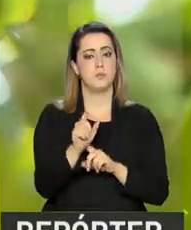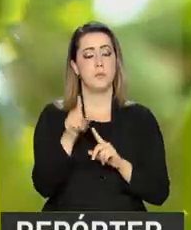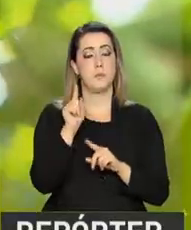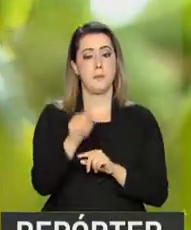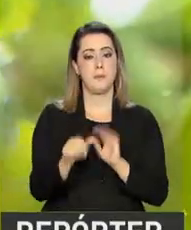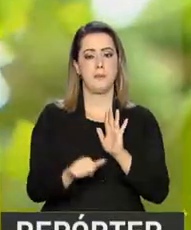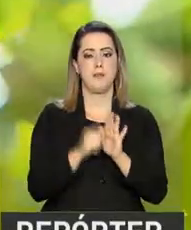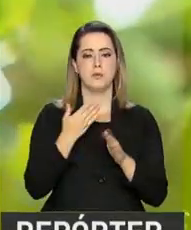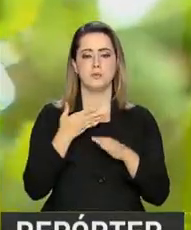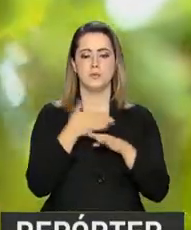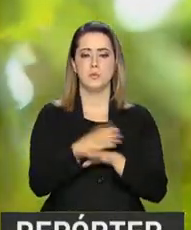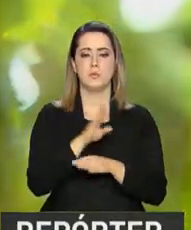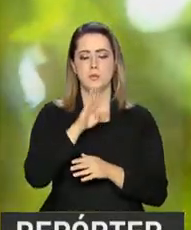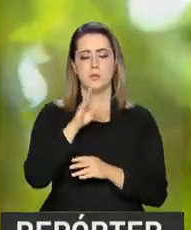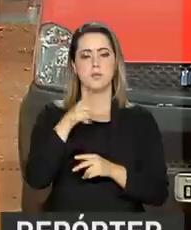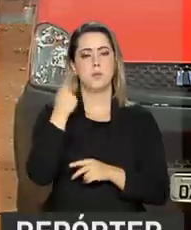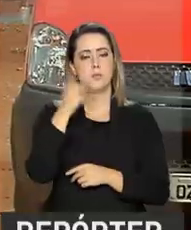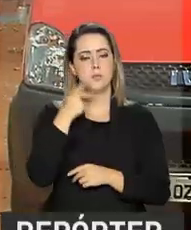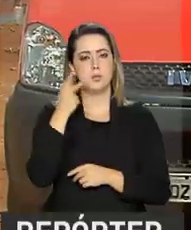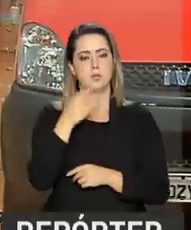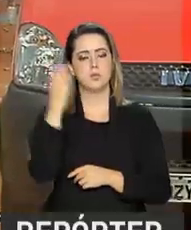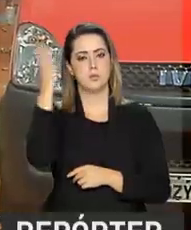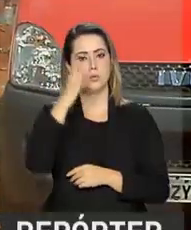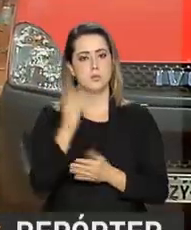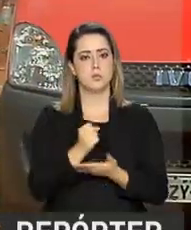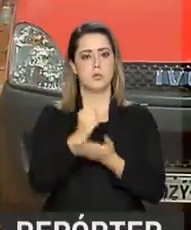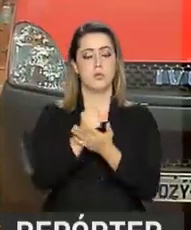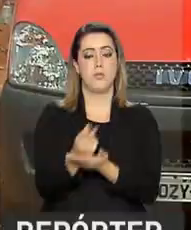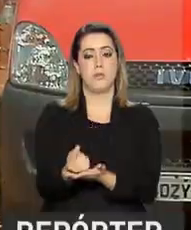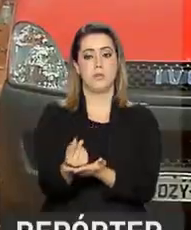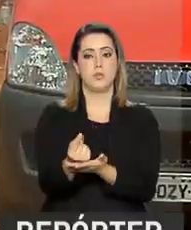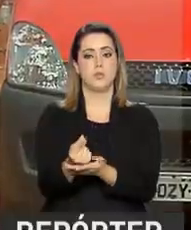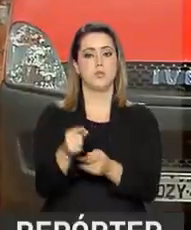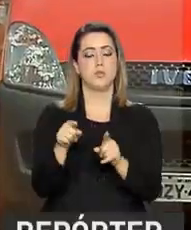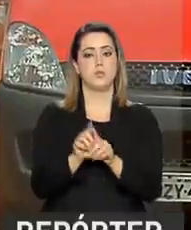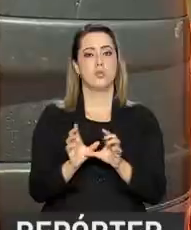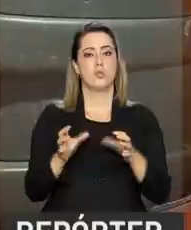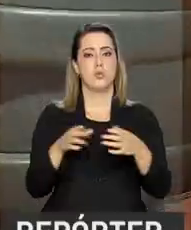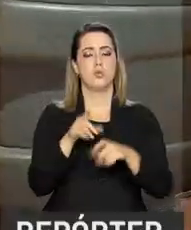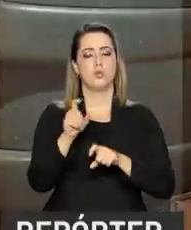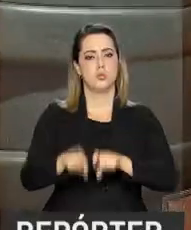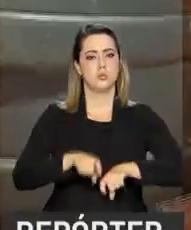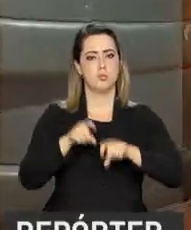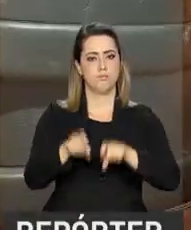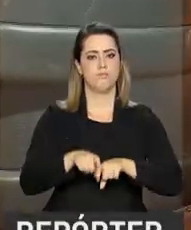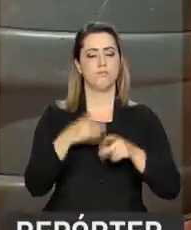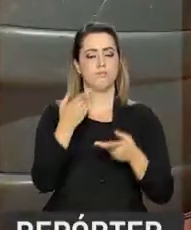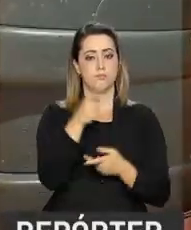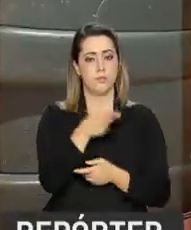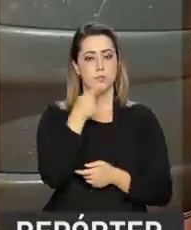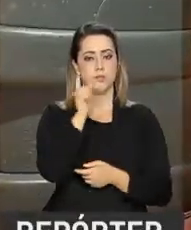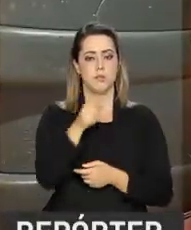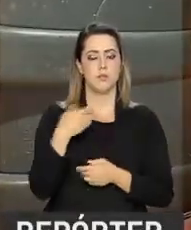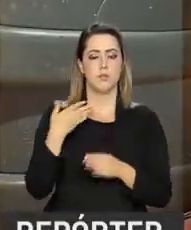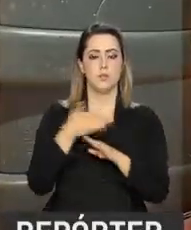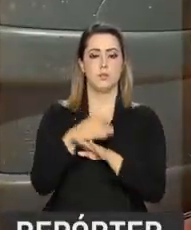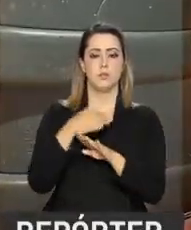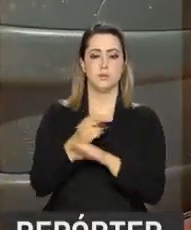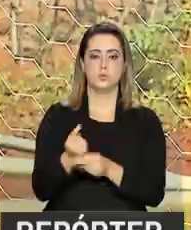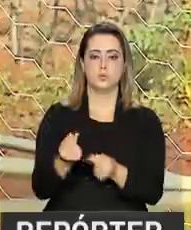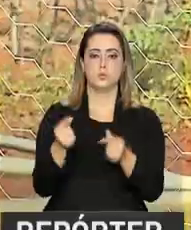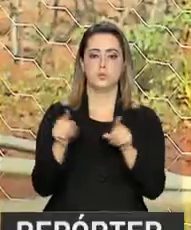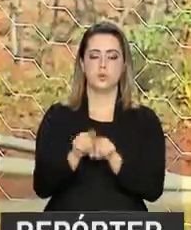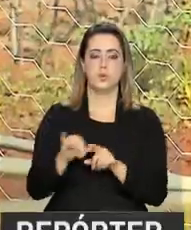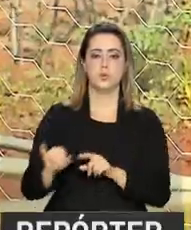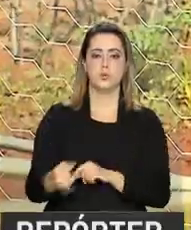PRONAF é a principal política brasileira na oferta de créditos a pequenos produtores. O agricultor explica que, ao acessar o crédito